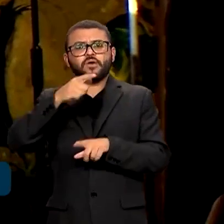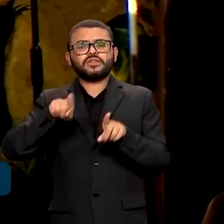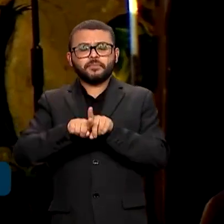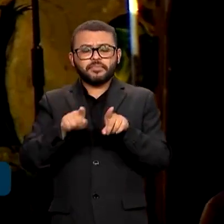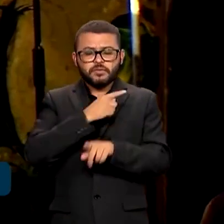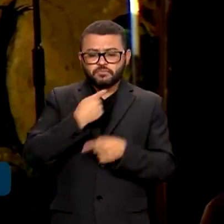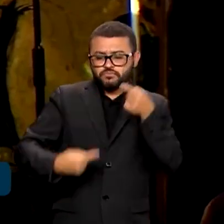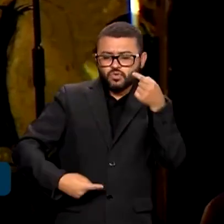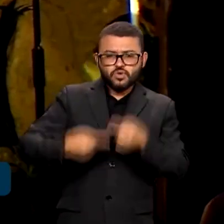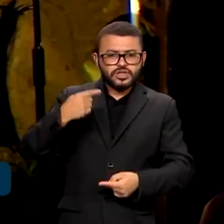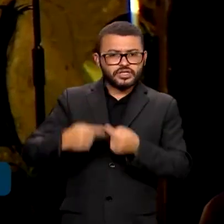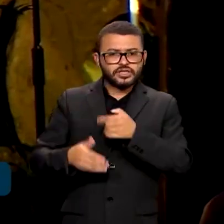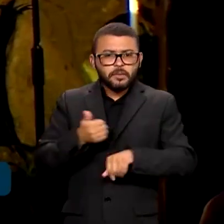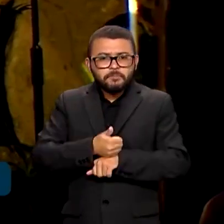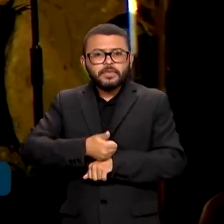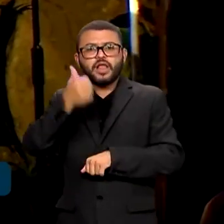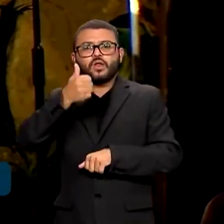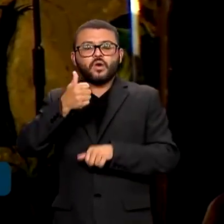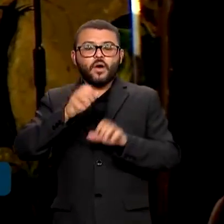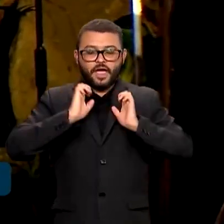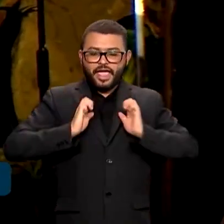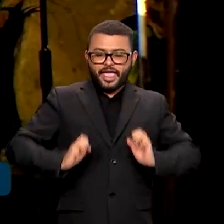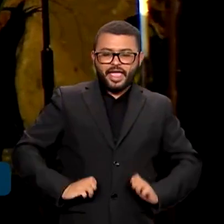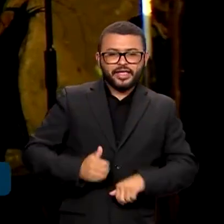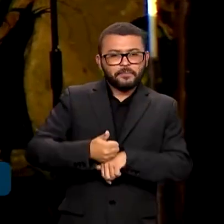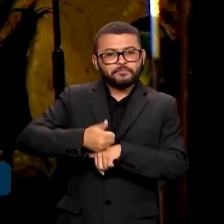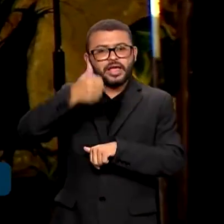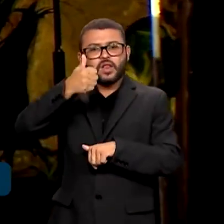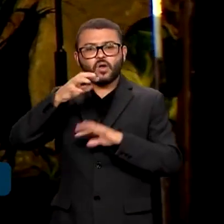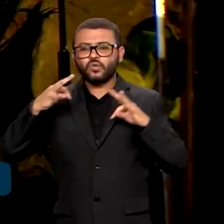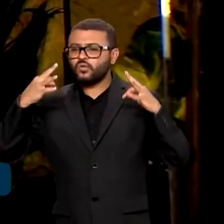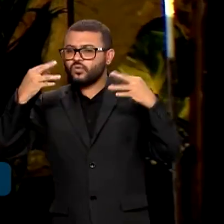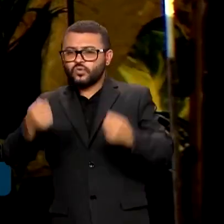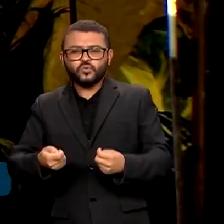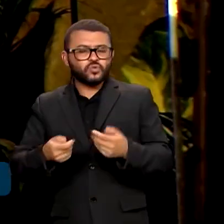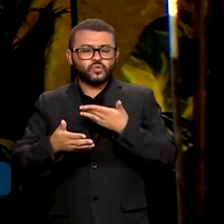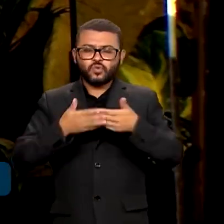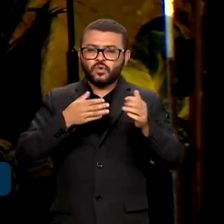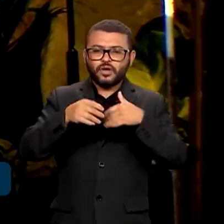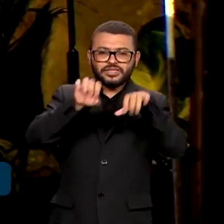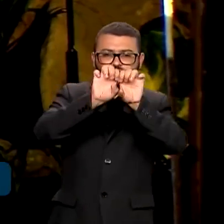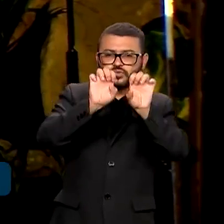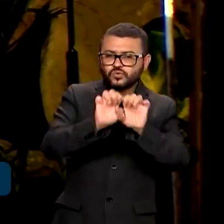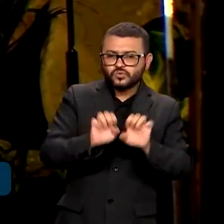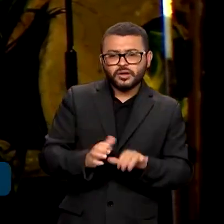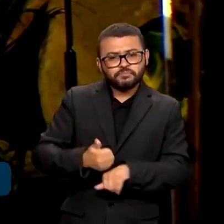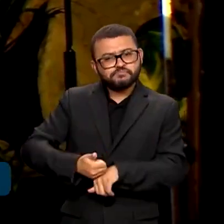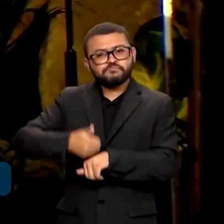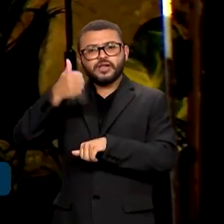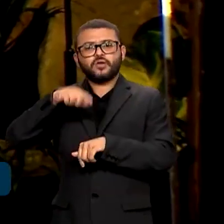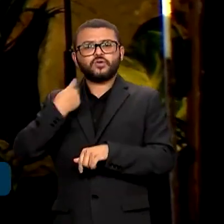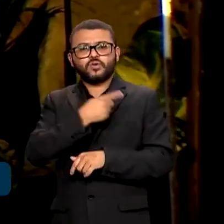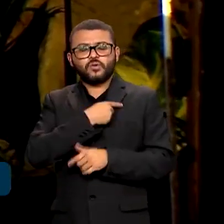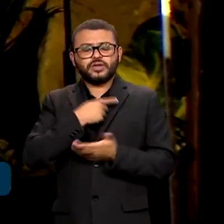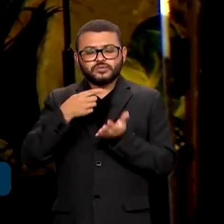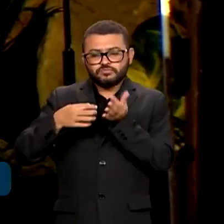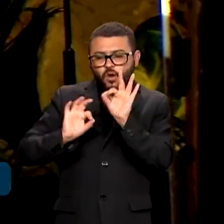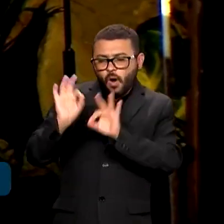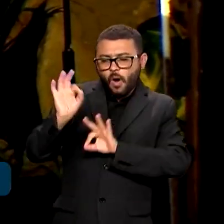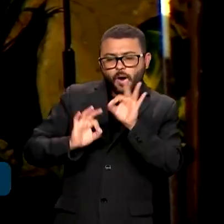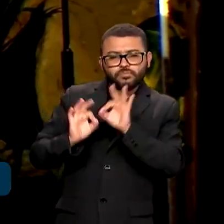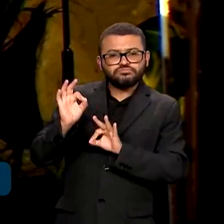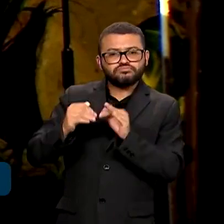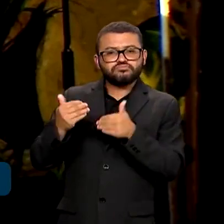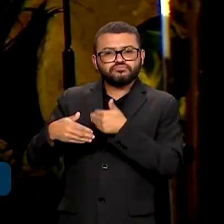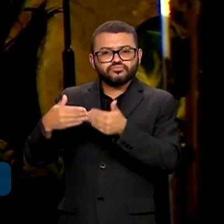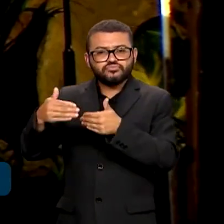política e na sua dimensão ética e na sua dimensão estética. Que a gente saia daqui com o mandato de que